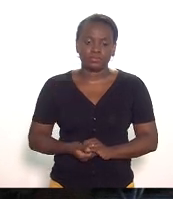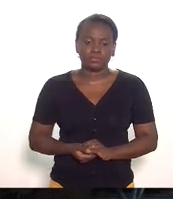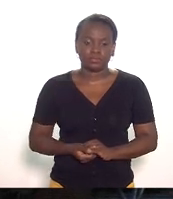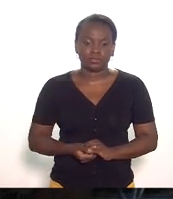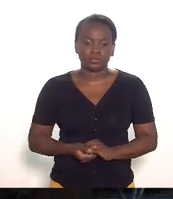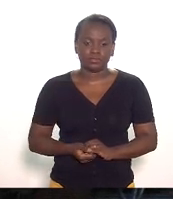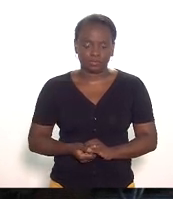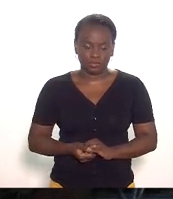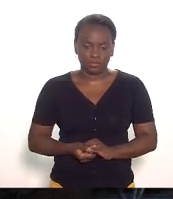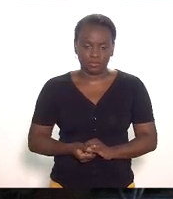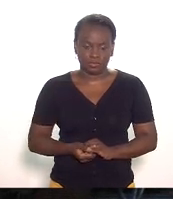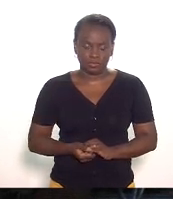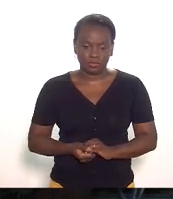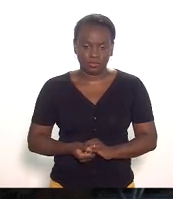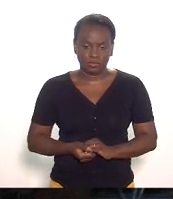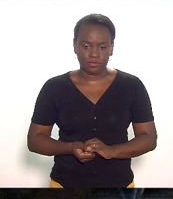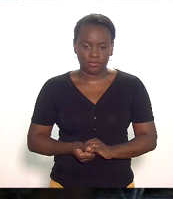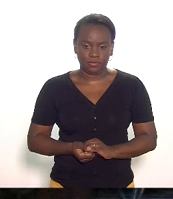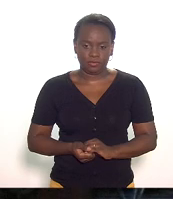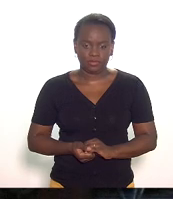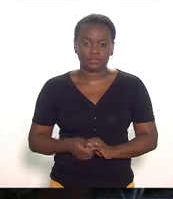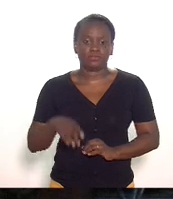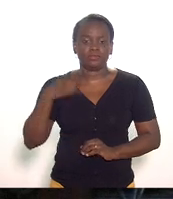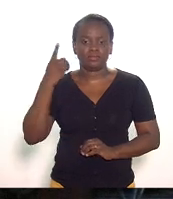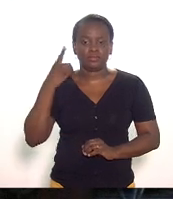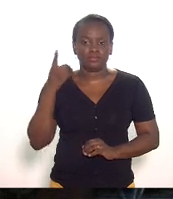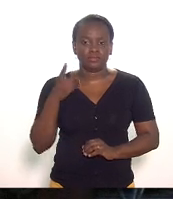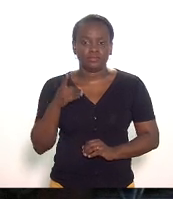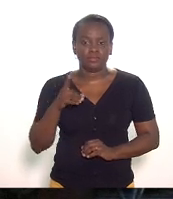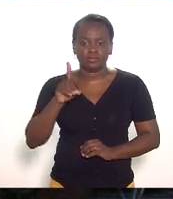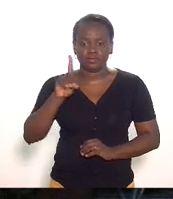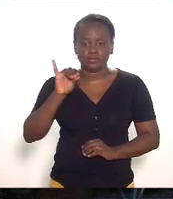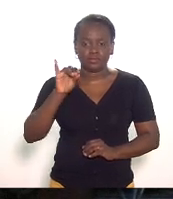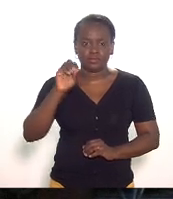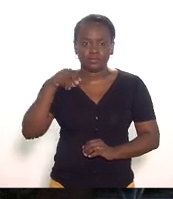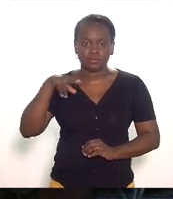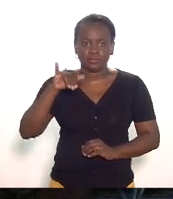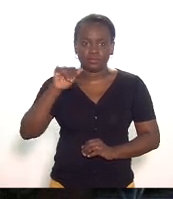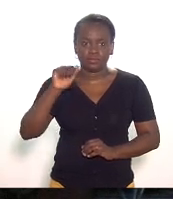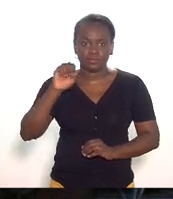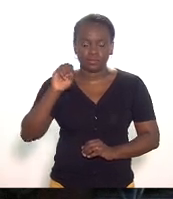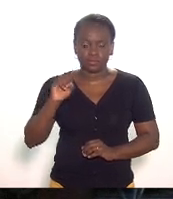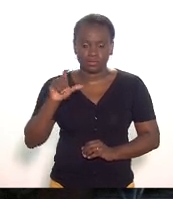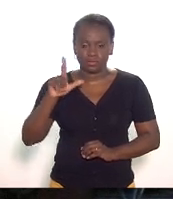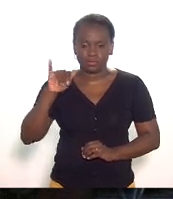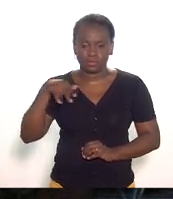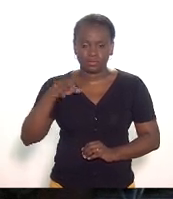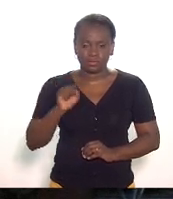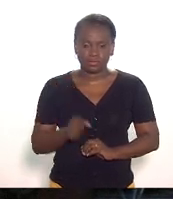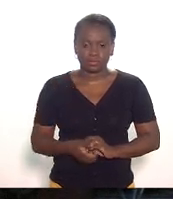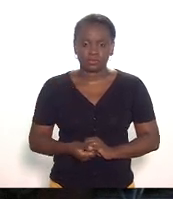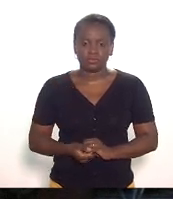Deputado Carlos Augusto. Deputado Dionísio Lins.